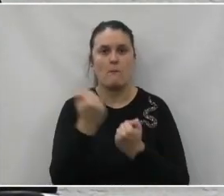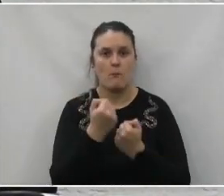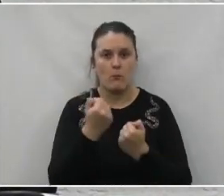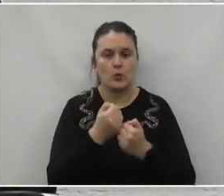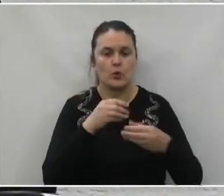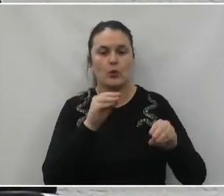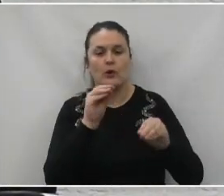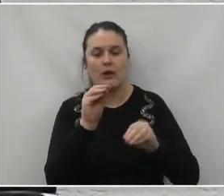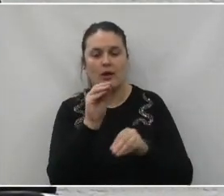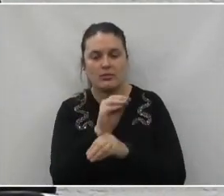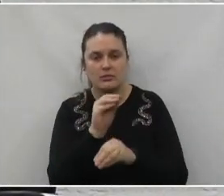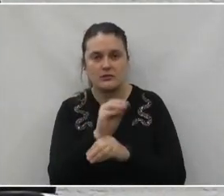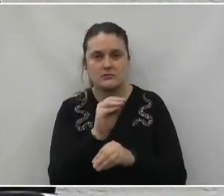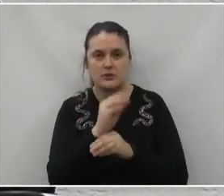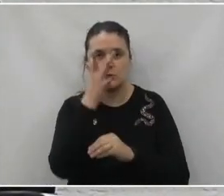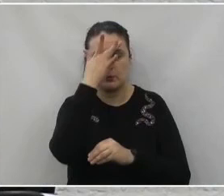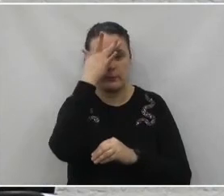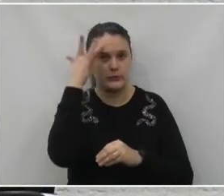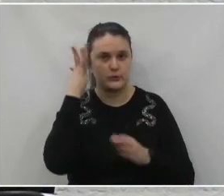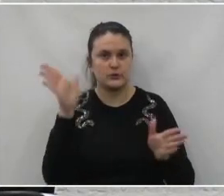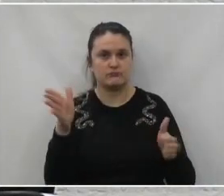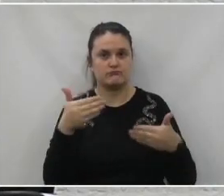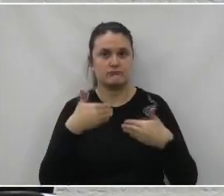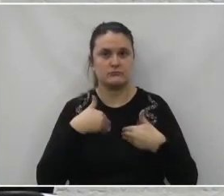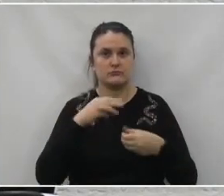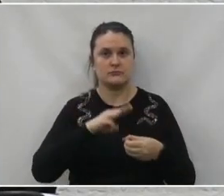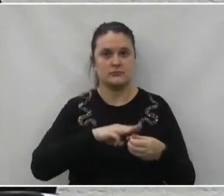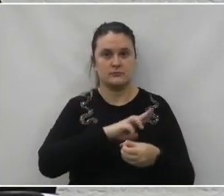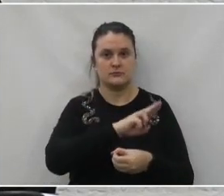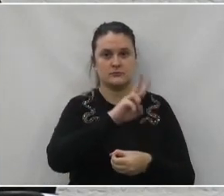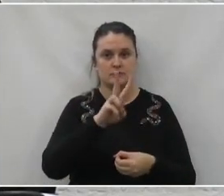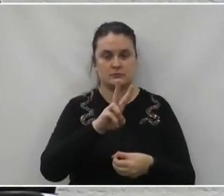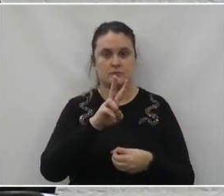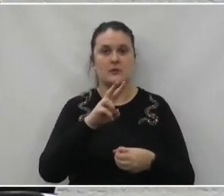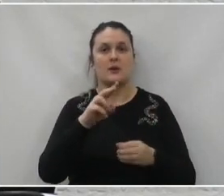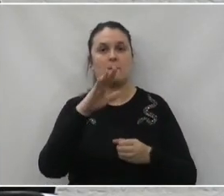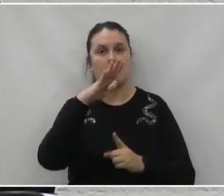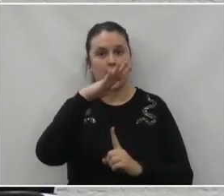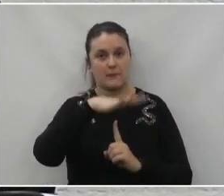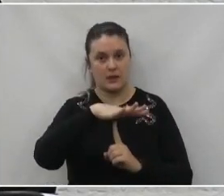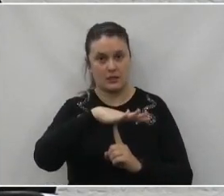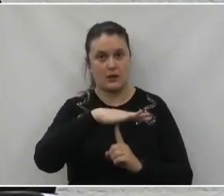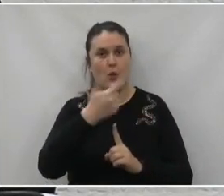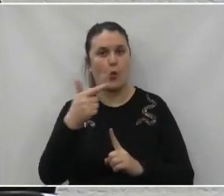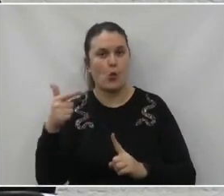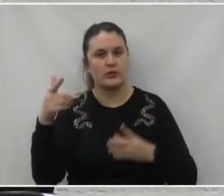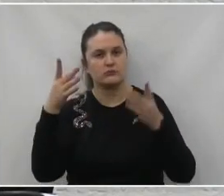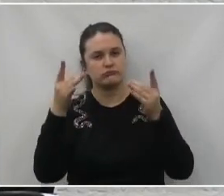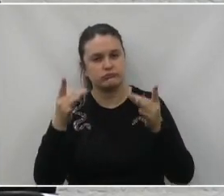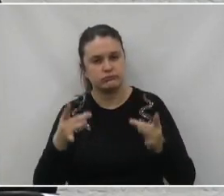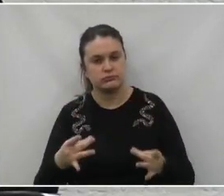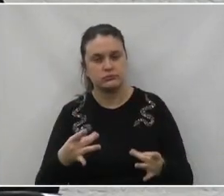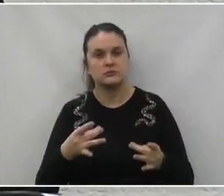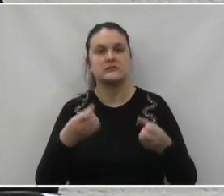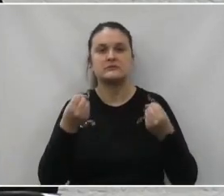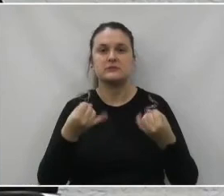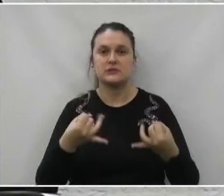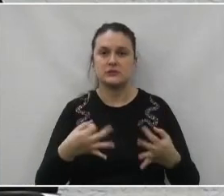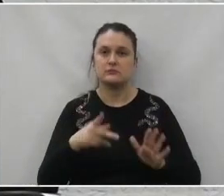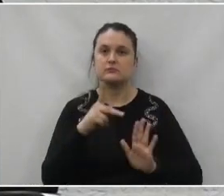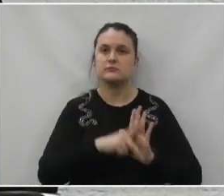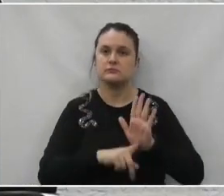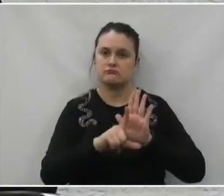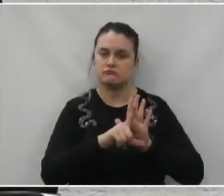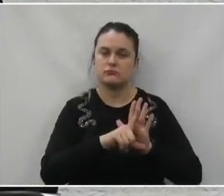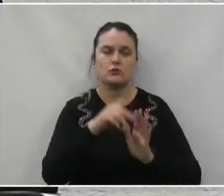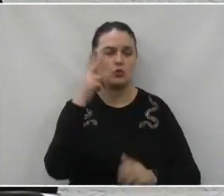Pessoa com Transtorno do Espectro Autista de União da Vitória, Paraná, e da outras providências. Fundamentação. O projeto de